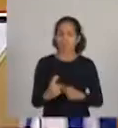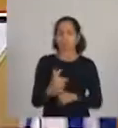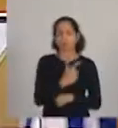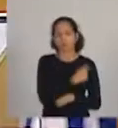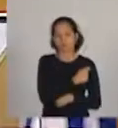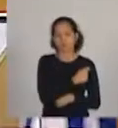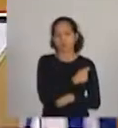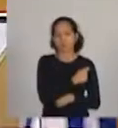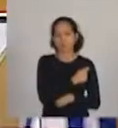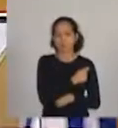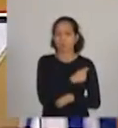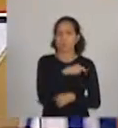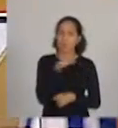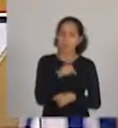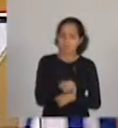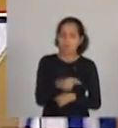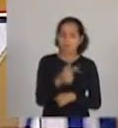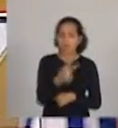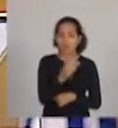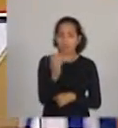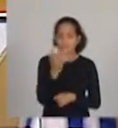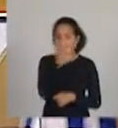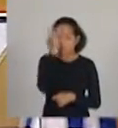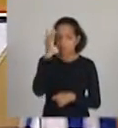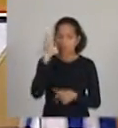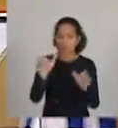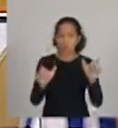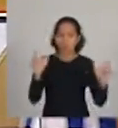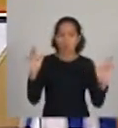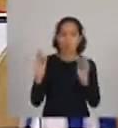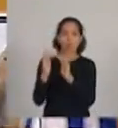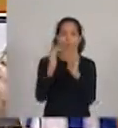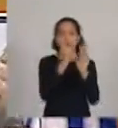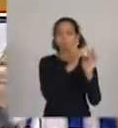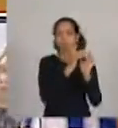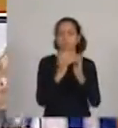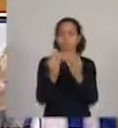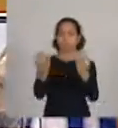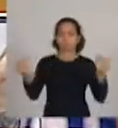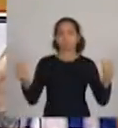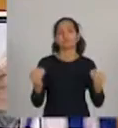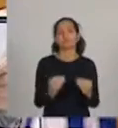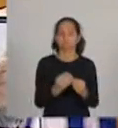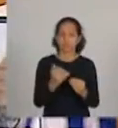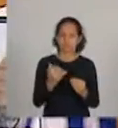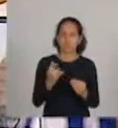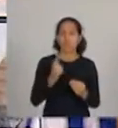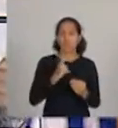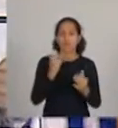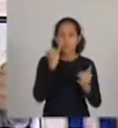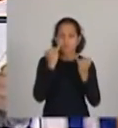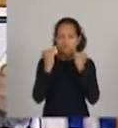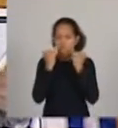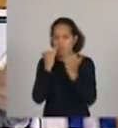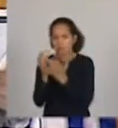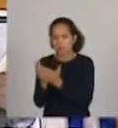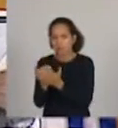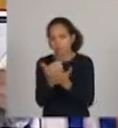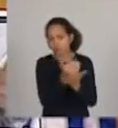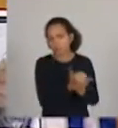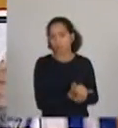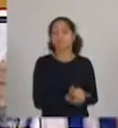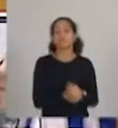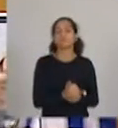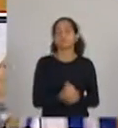mas é uma exposição muito grande. Nós temos dados de que o país onde